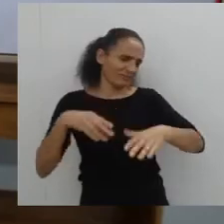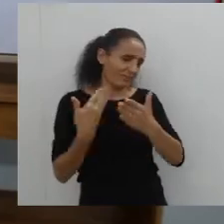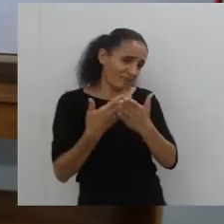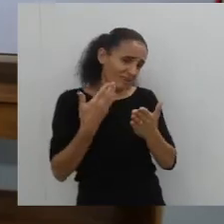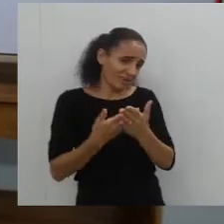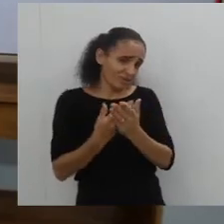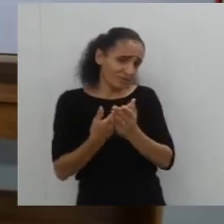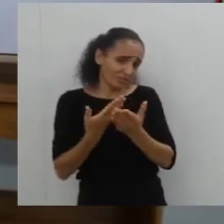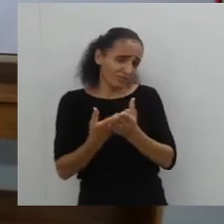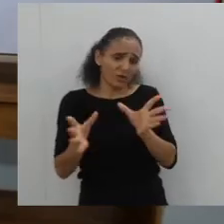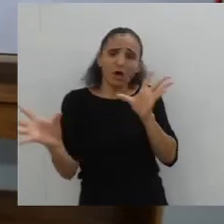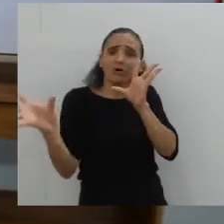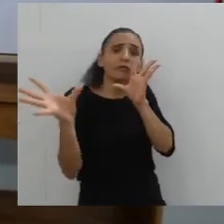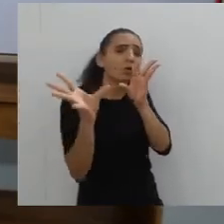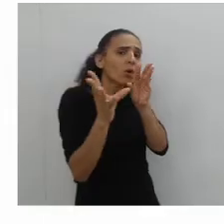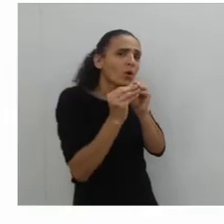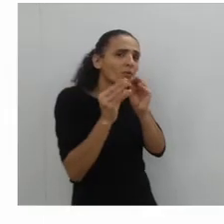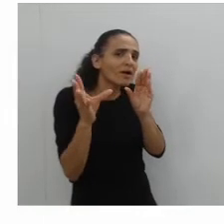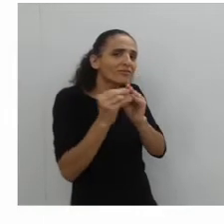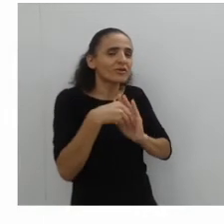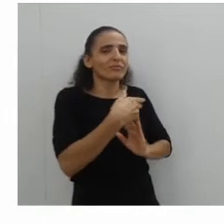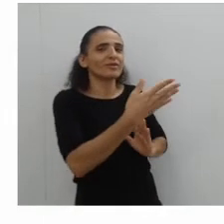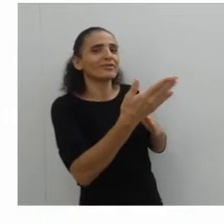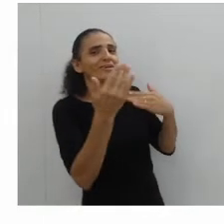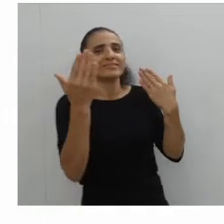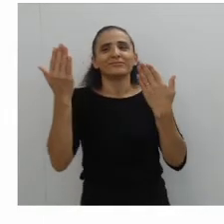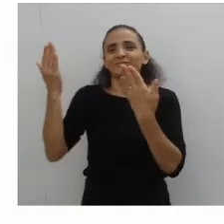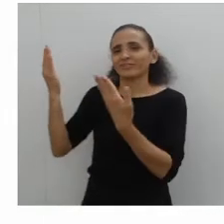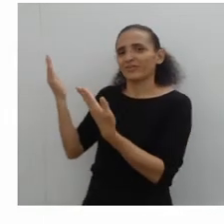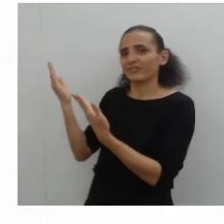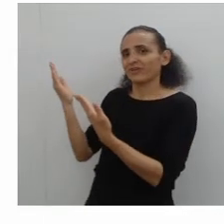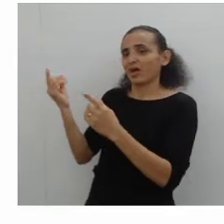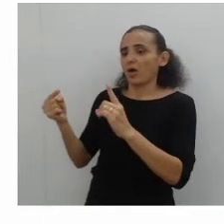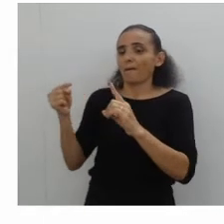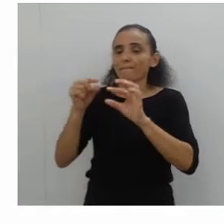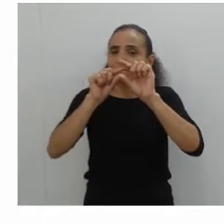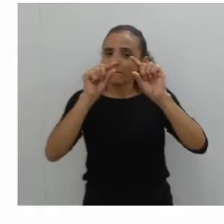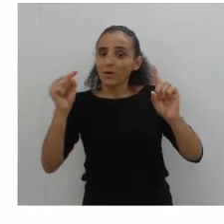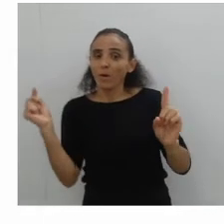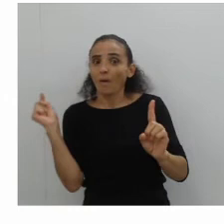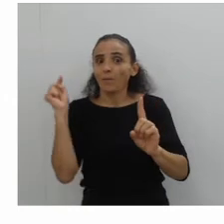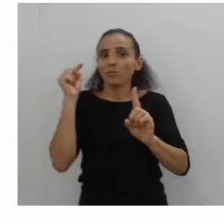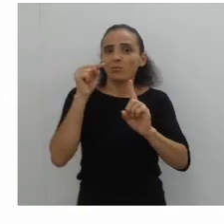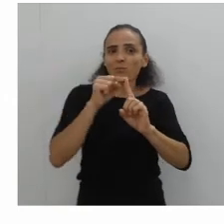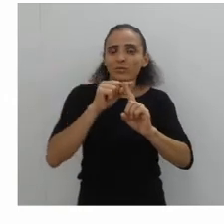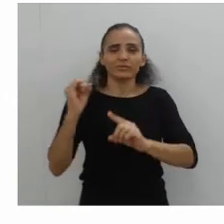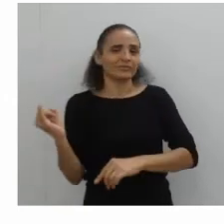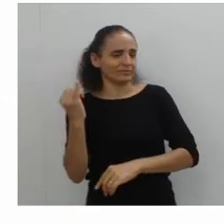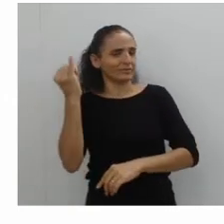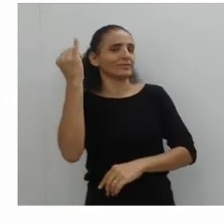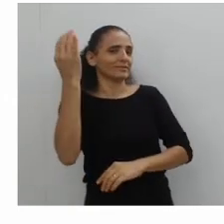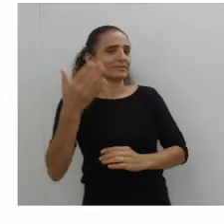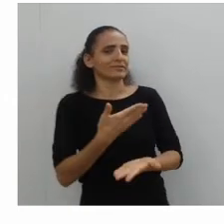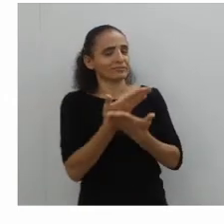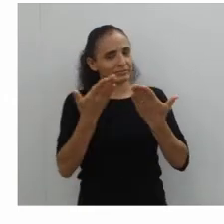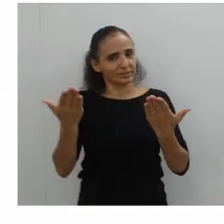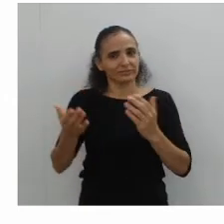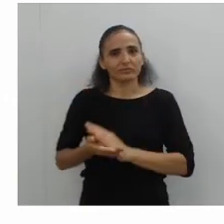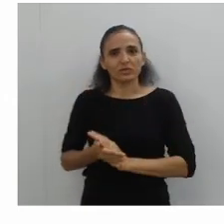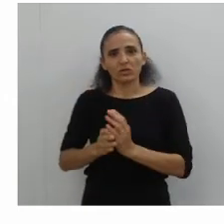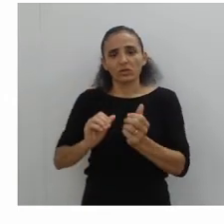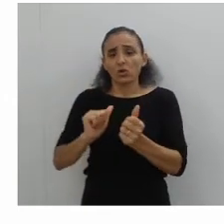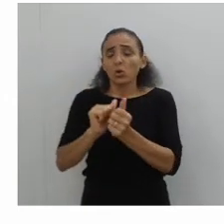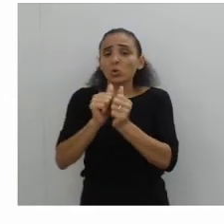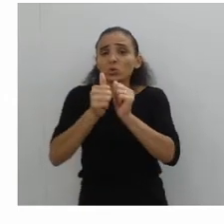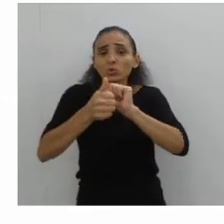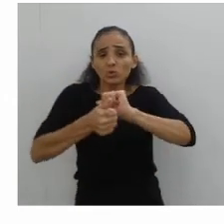eu vou concluir ela rapidamente jogando na tua tela pontos chaves do nosso encontro de hoje, tá? Olha só, jogo e